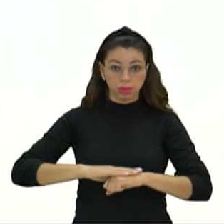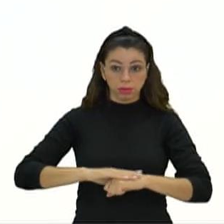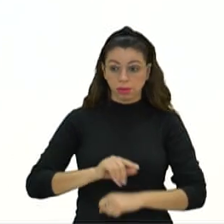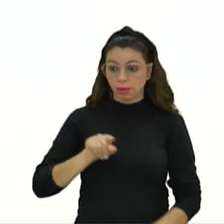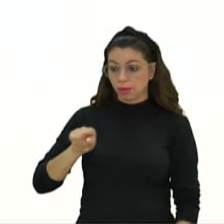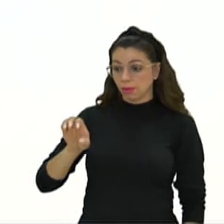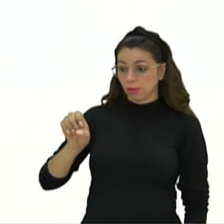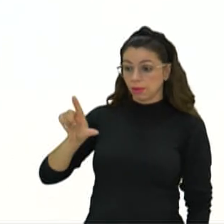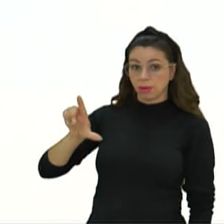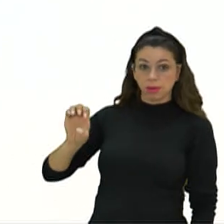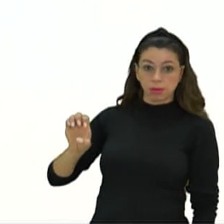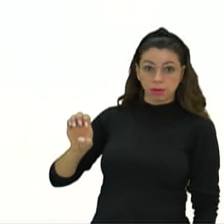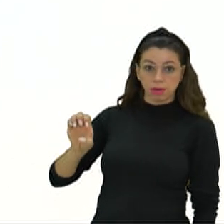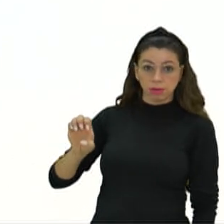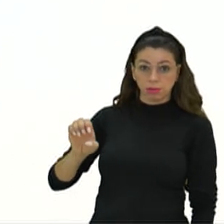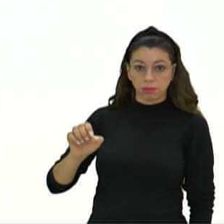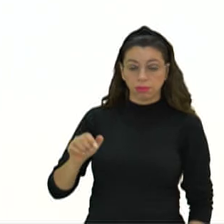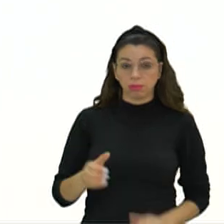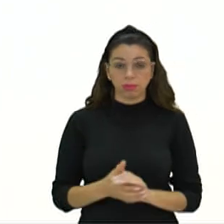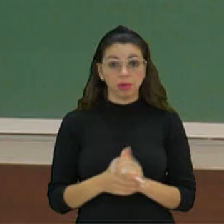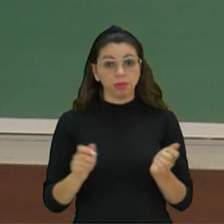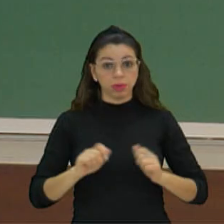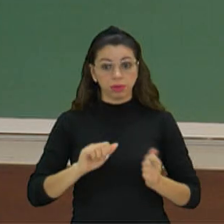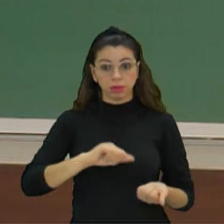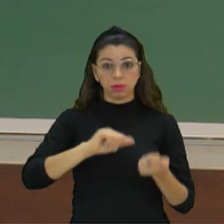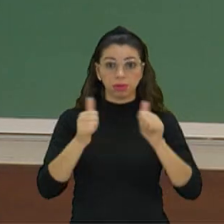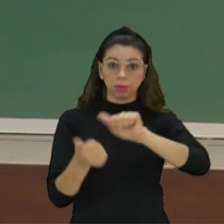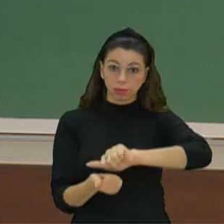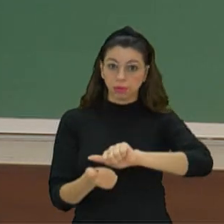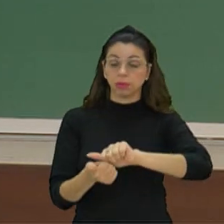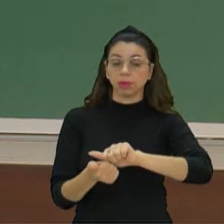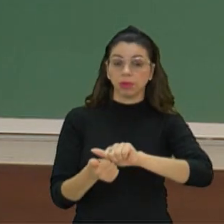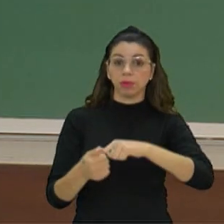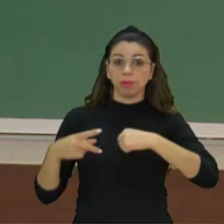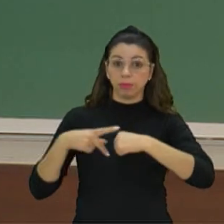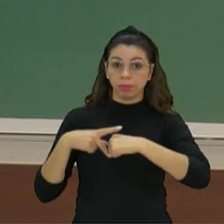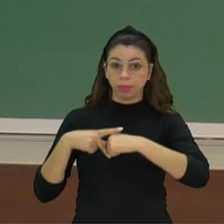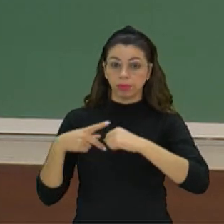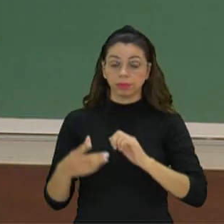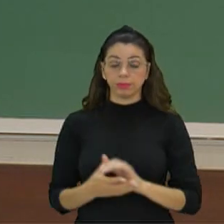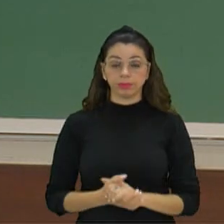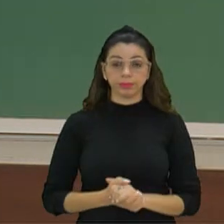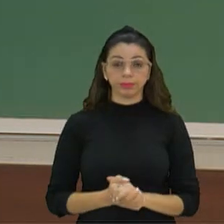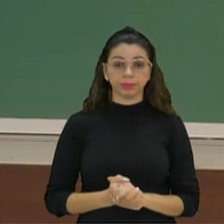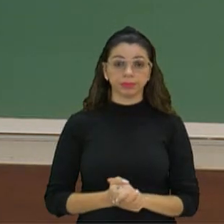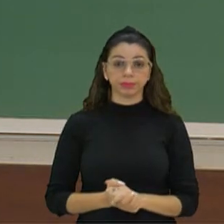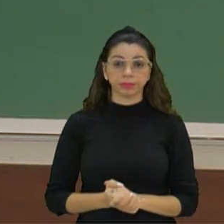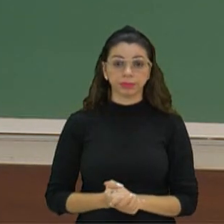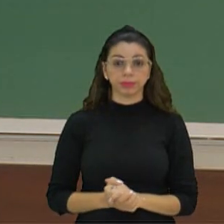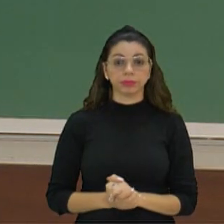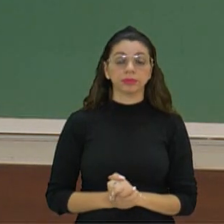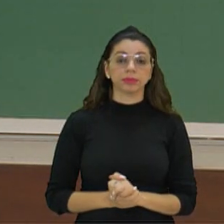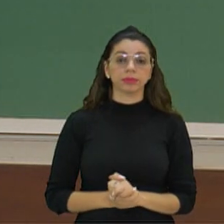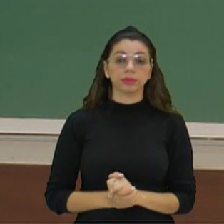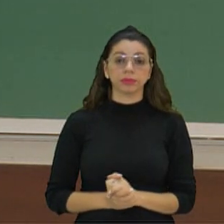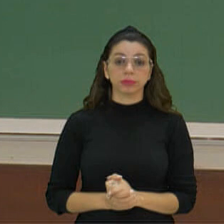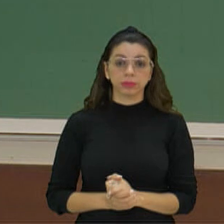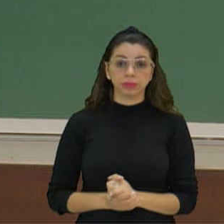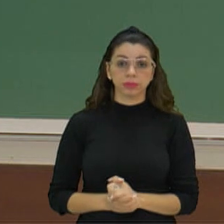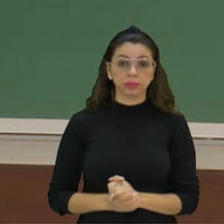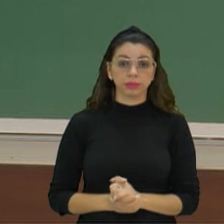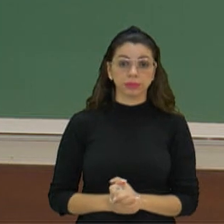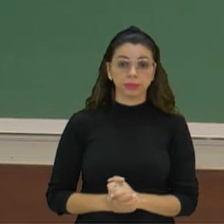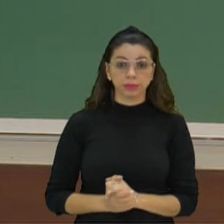porque é sobre ele. É ele que vai, não é você. Will vira would. B. Carol said,